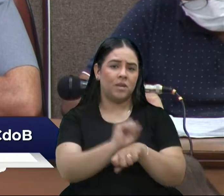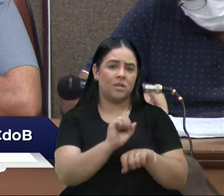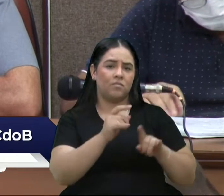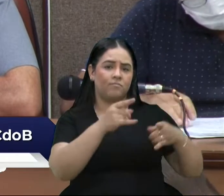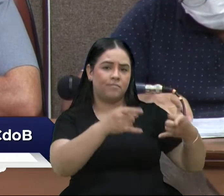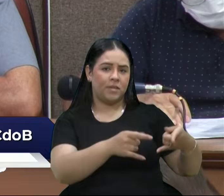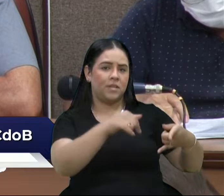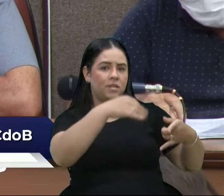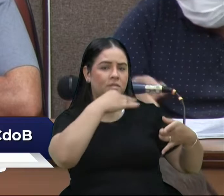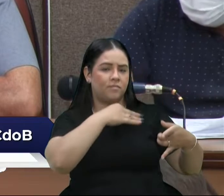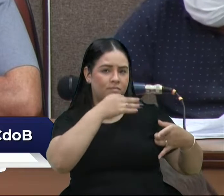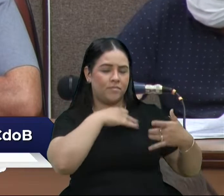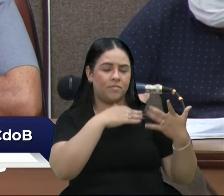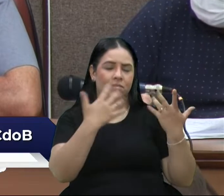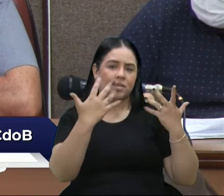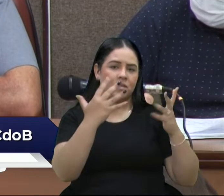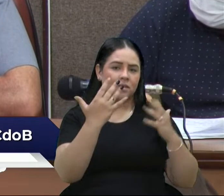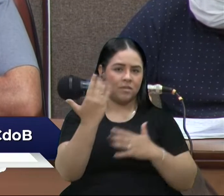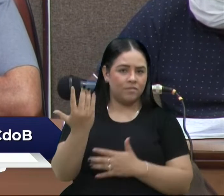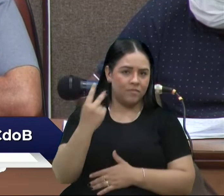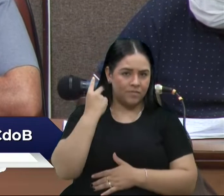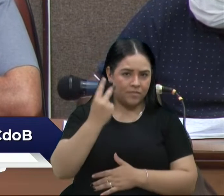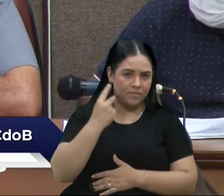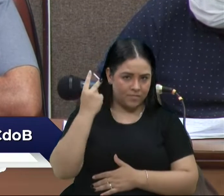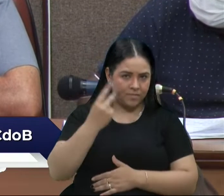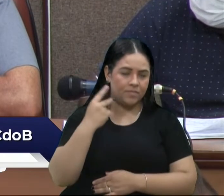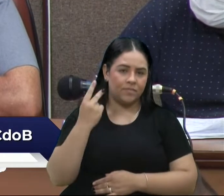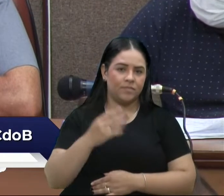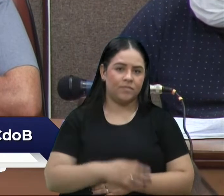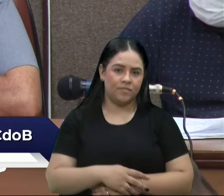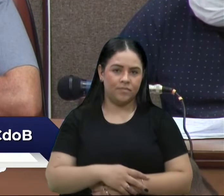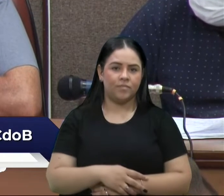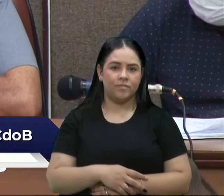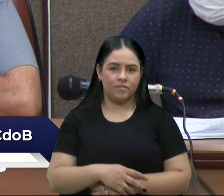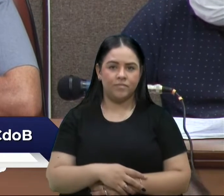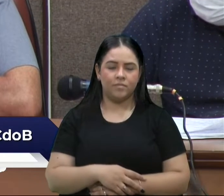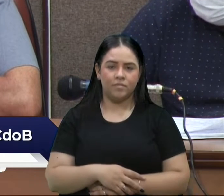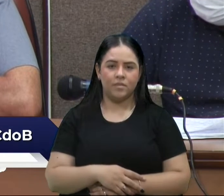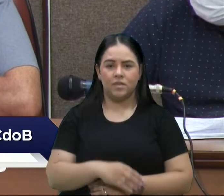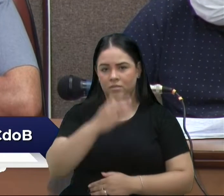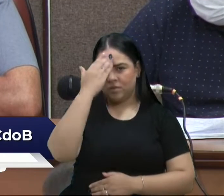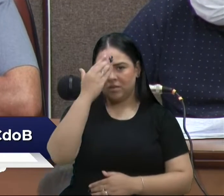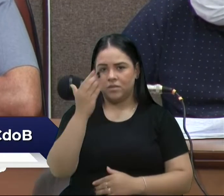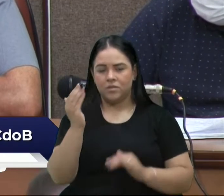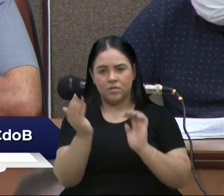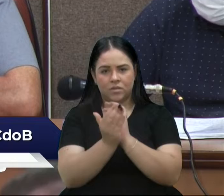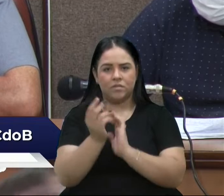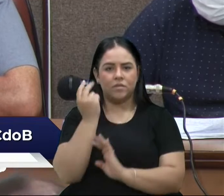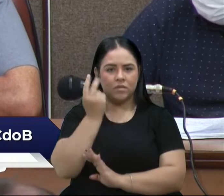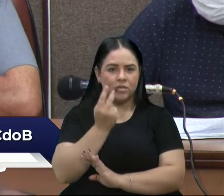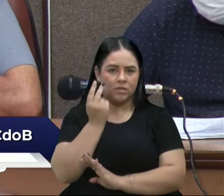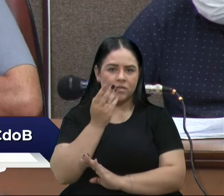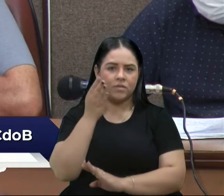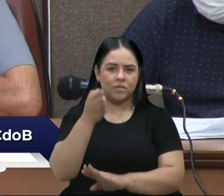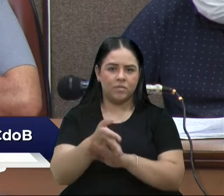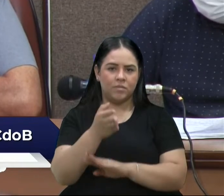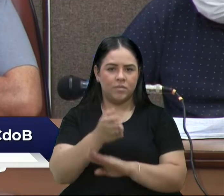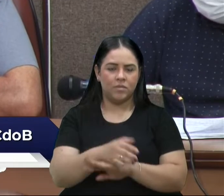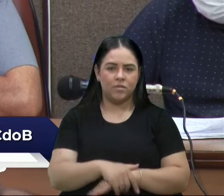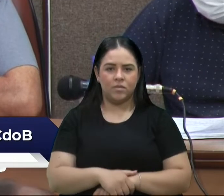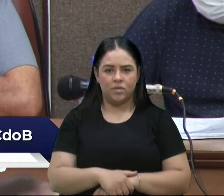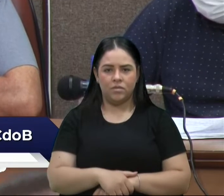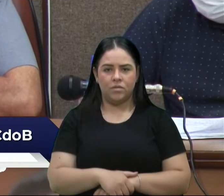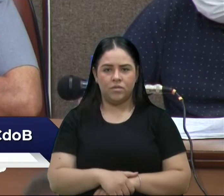Então, parabéns, vereador Rafael, pela reunião e agradecer aos demais colegas vereadores que estiveram presentes e